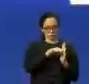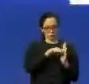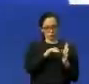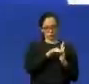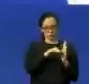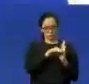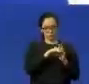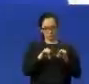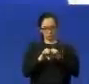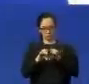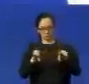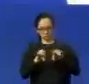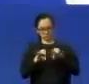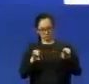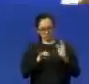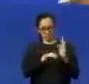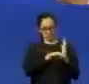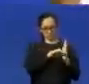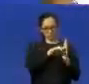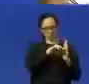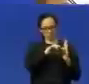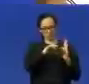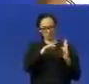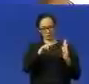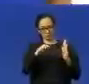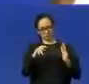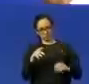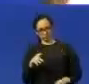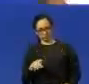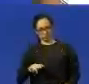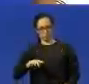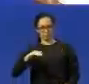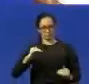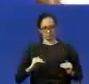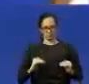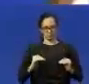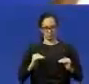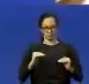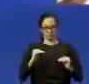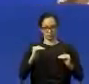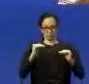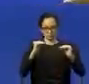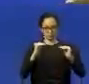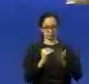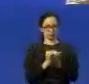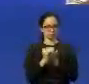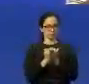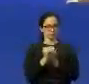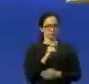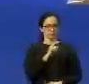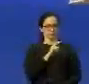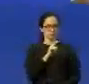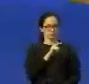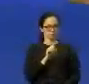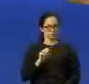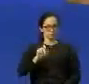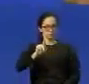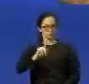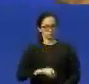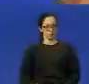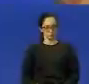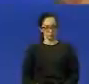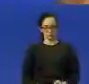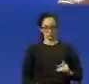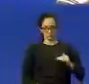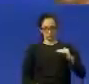atinge o nível do cano de ligação, vai começar a encher o reservatório 2. Enquanto isso, o reservatório 1 fica com o nível